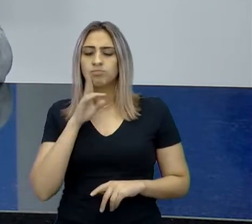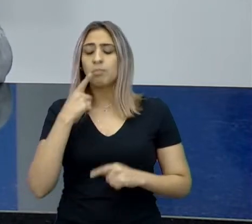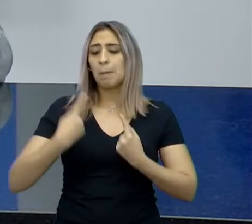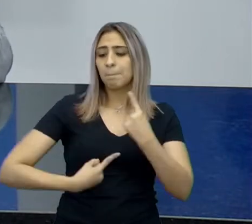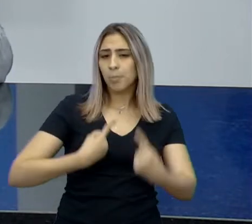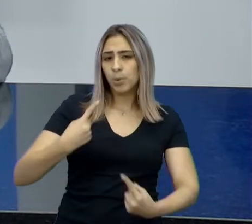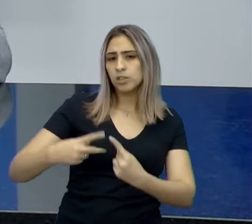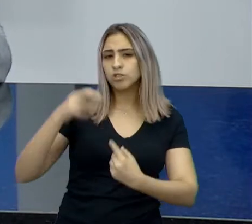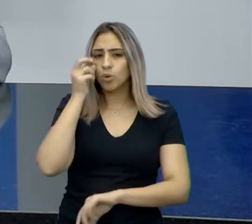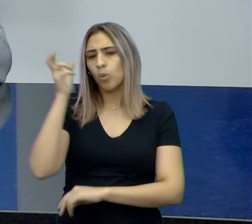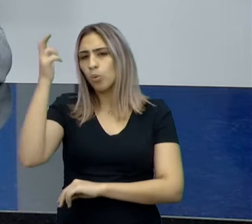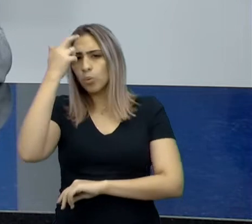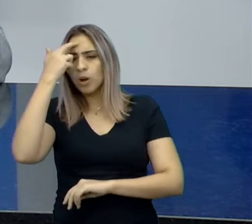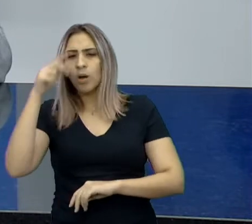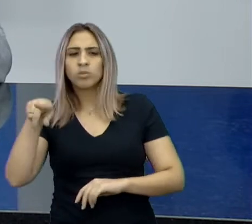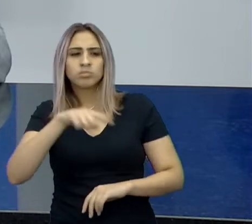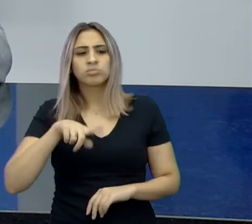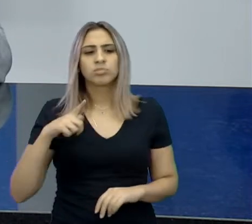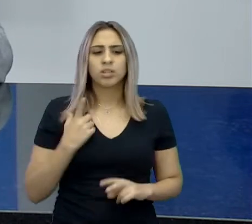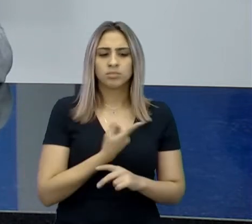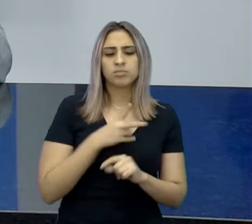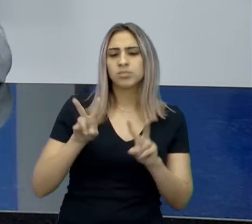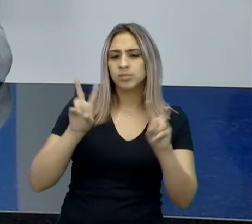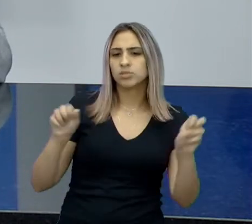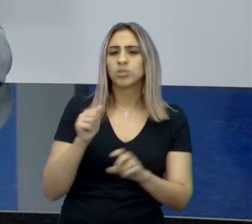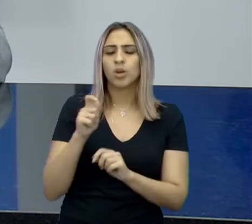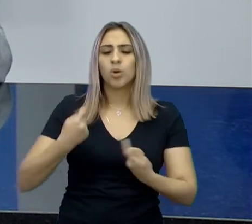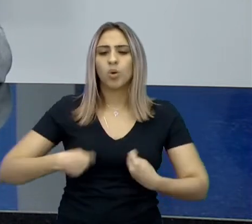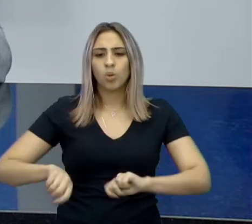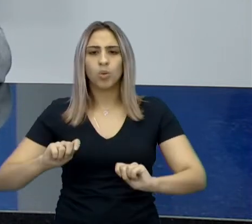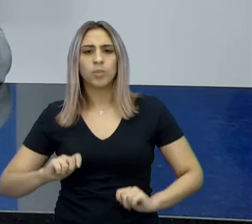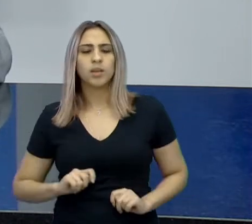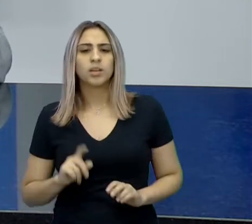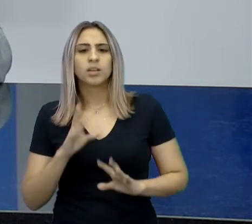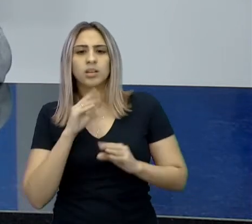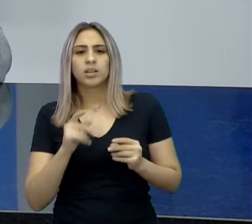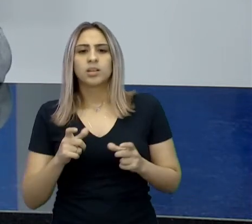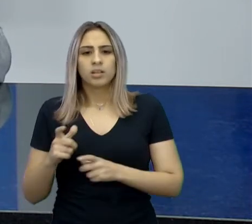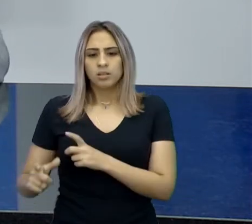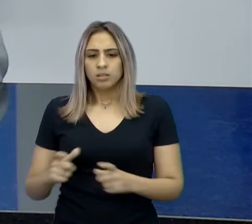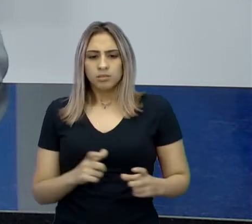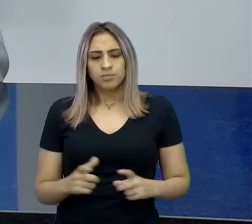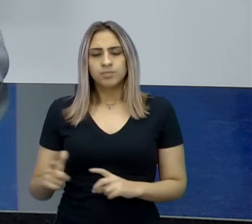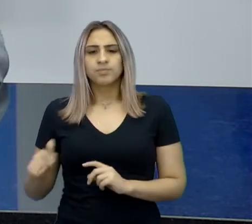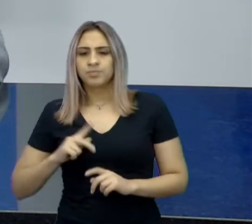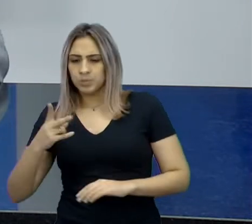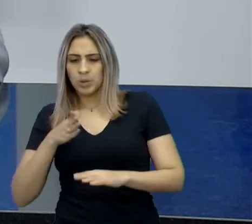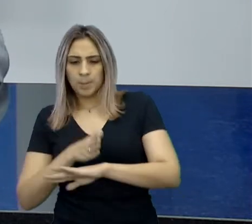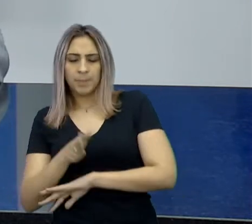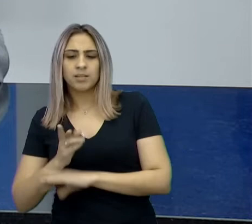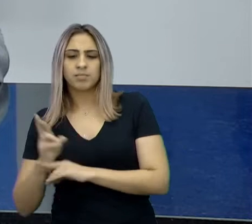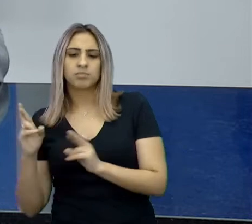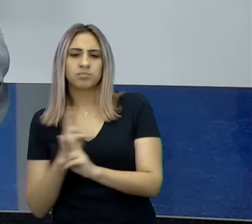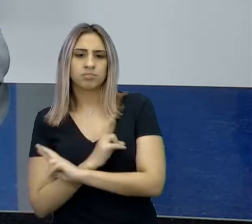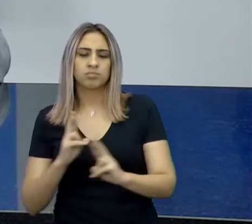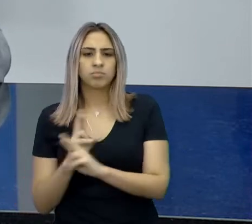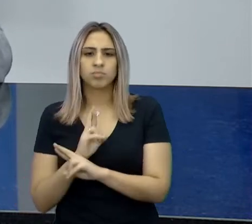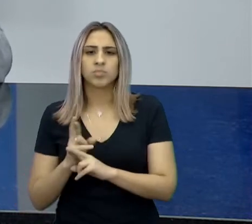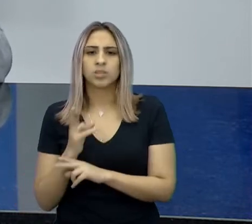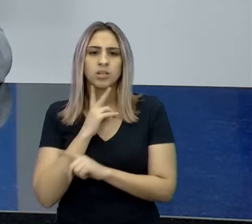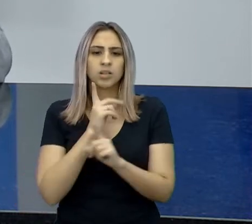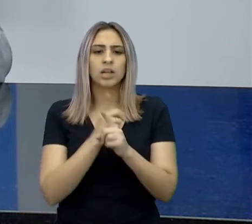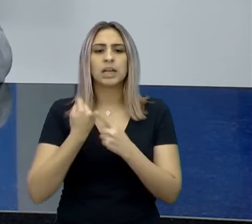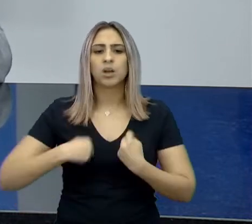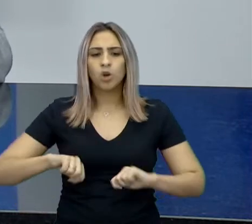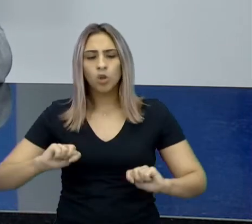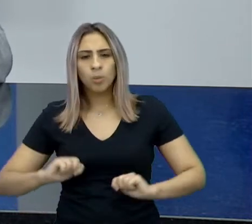político, cultural, a gente tem as questões socioeconômicas também, né? Todo território vai ter a sua parte relacionada à